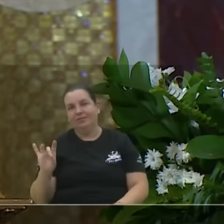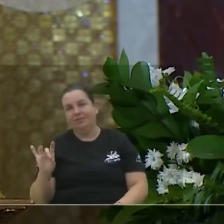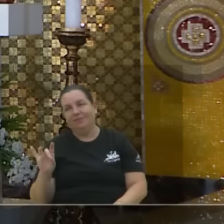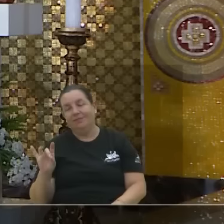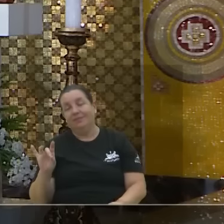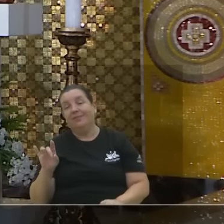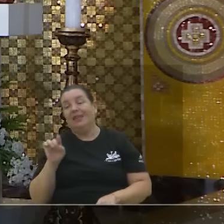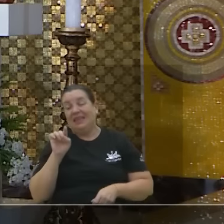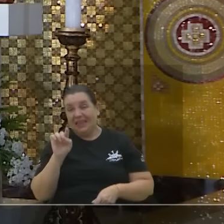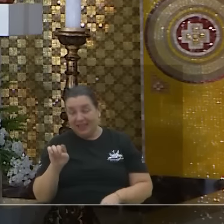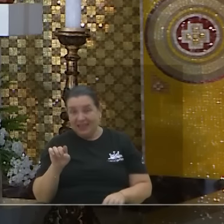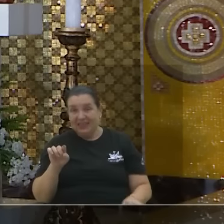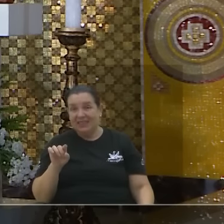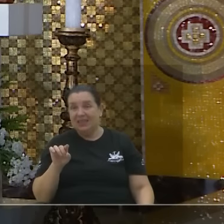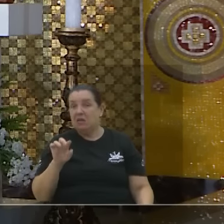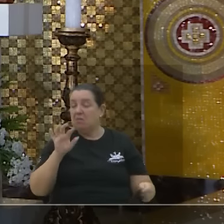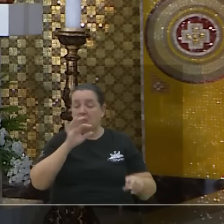Ele se encarnou,